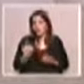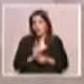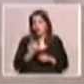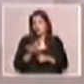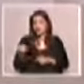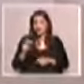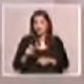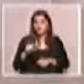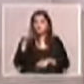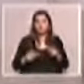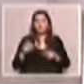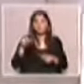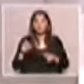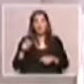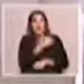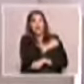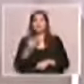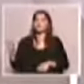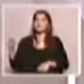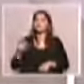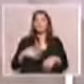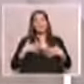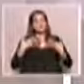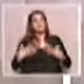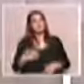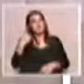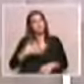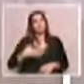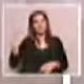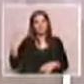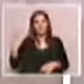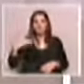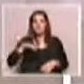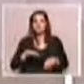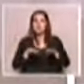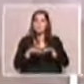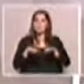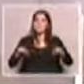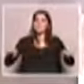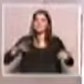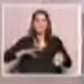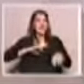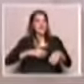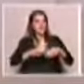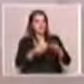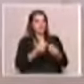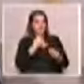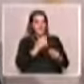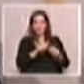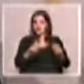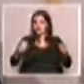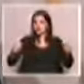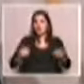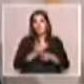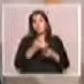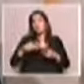muitas vezes é a pessoa que chega à casa cansada do dia, sim, e tem uma mesinha de queijos à espera porque alguém em